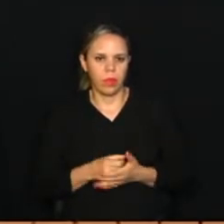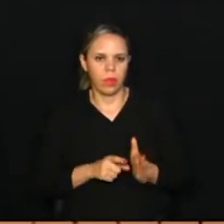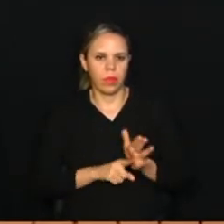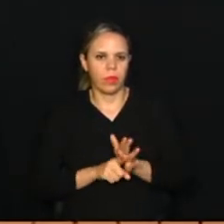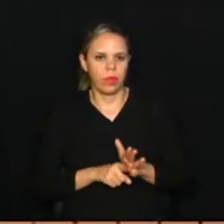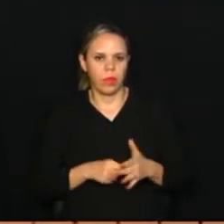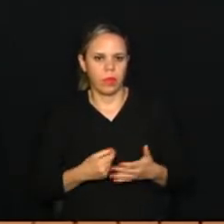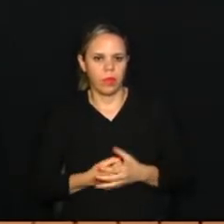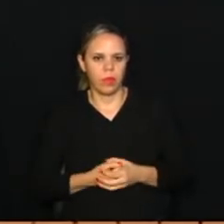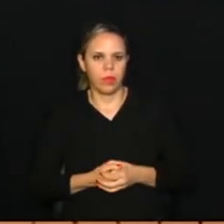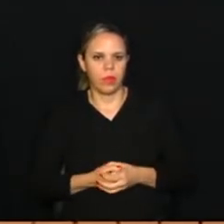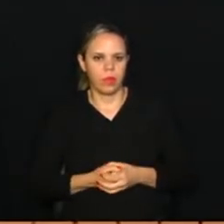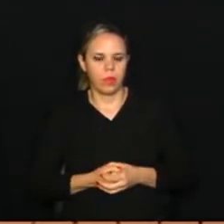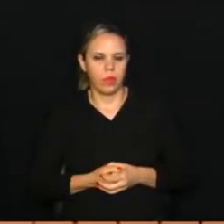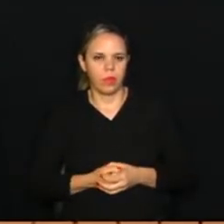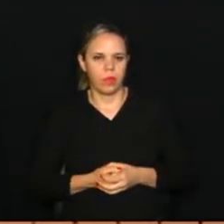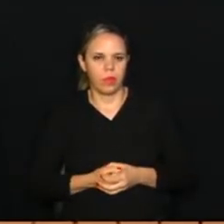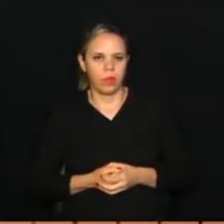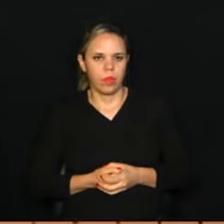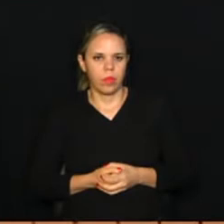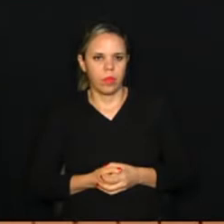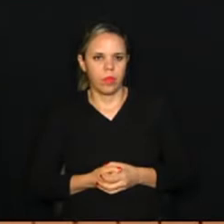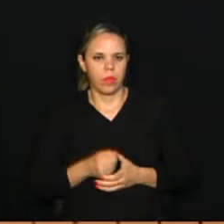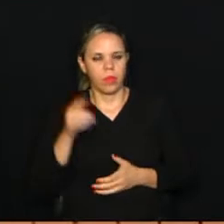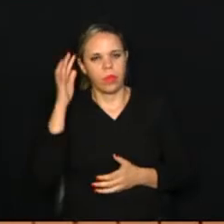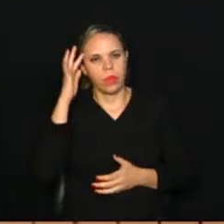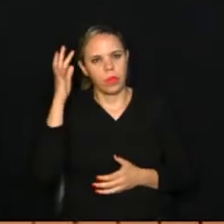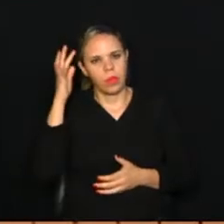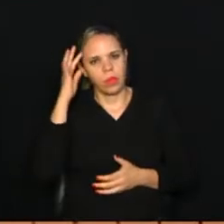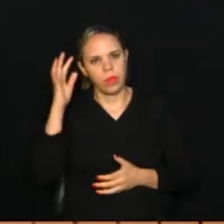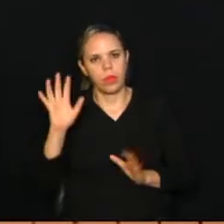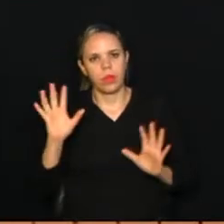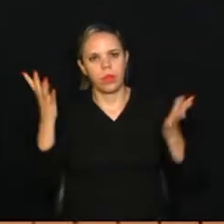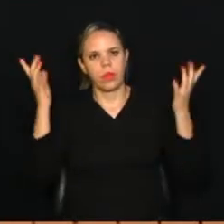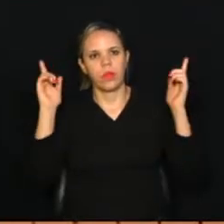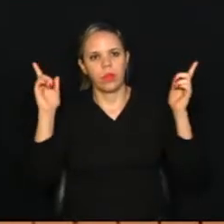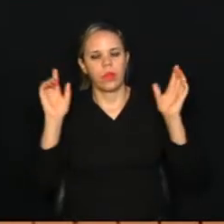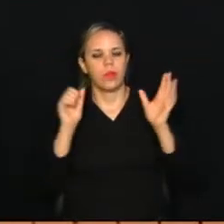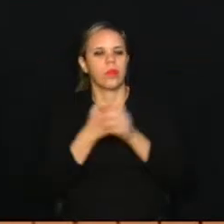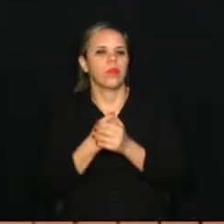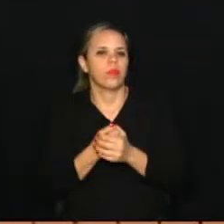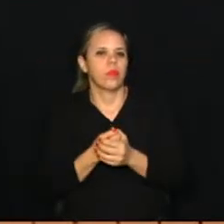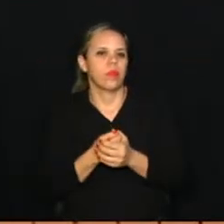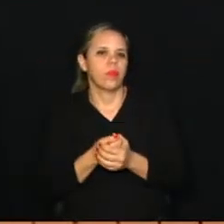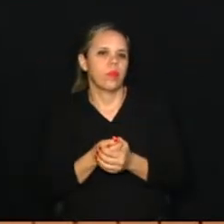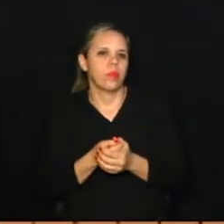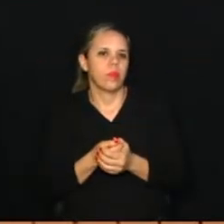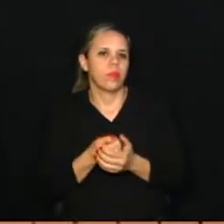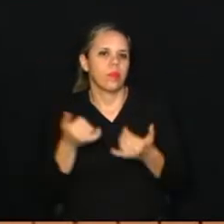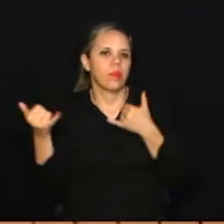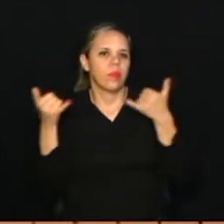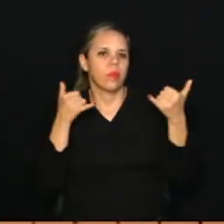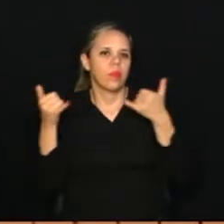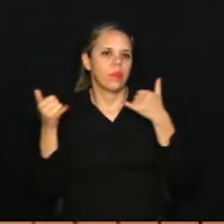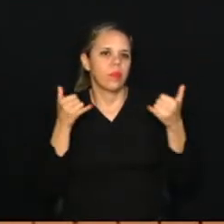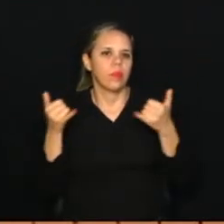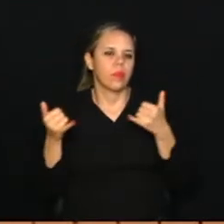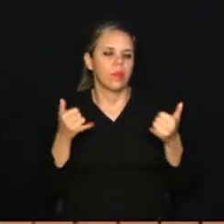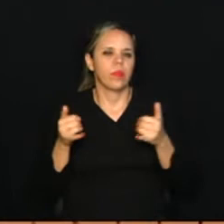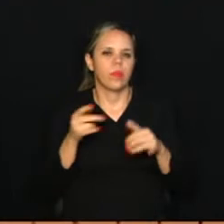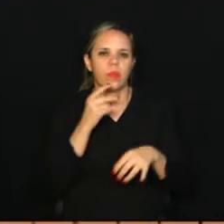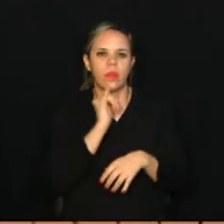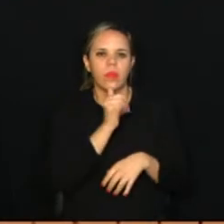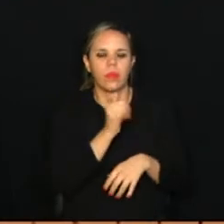né? E, poxa, imagina assim, essas festas clandestinas aí. Eu liguei lá, aqui no